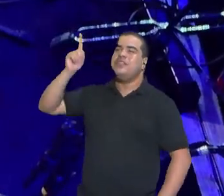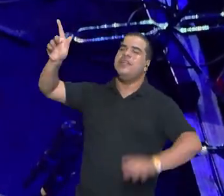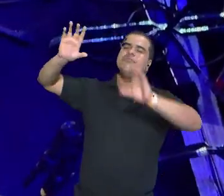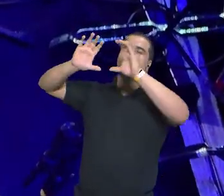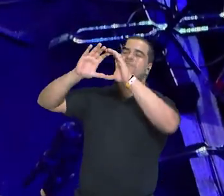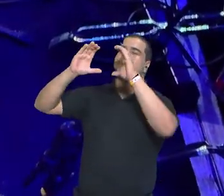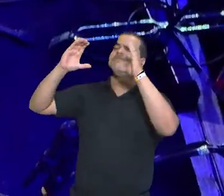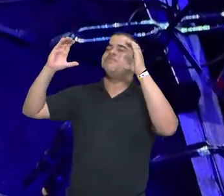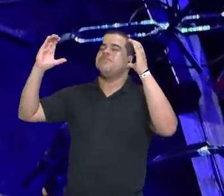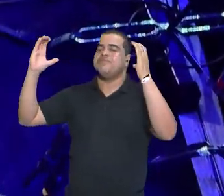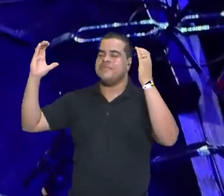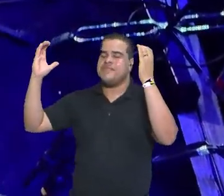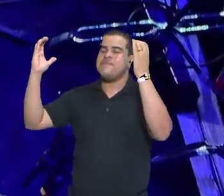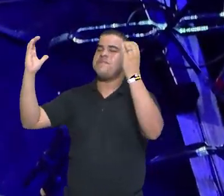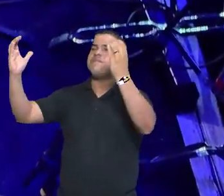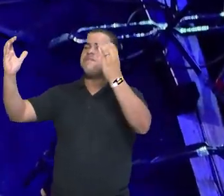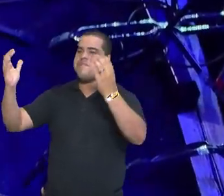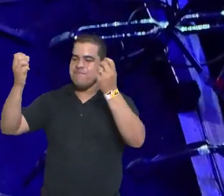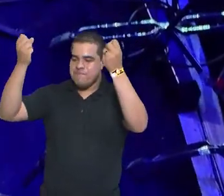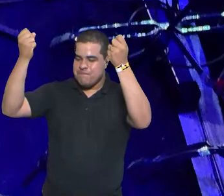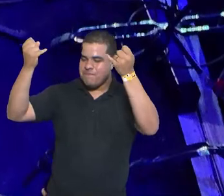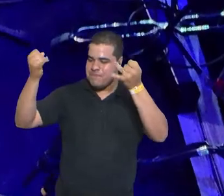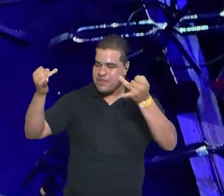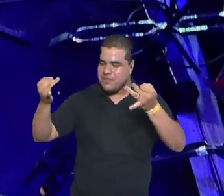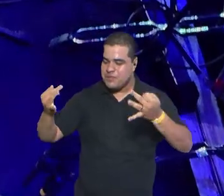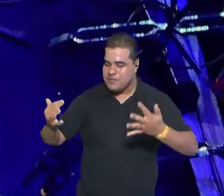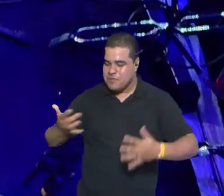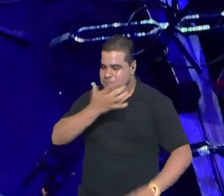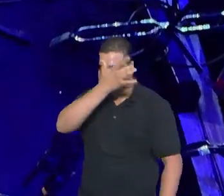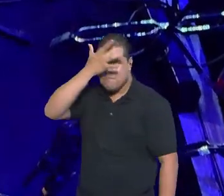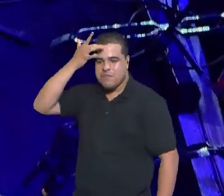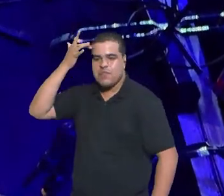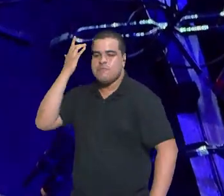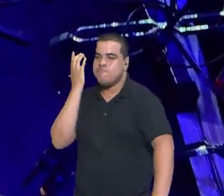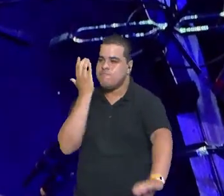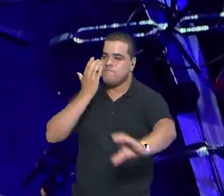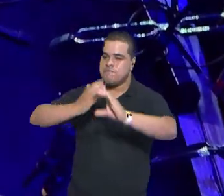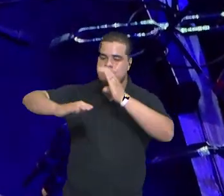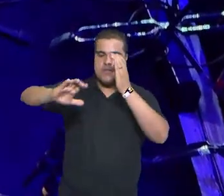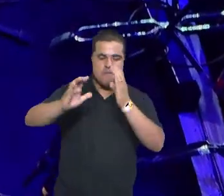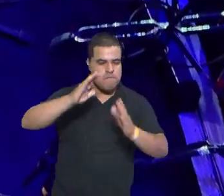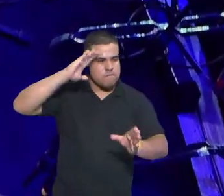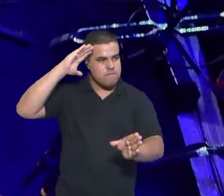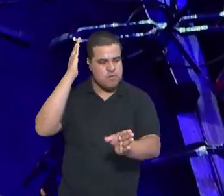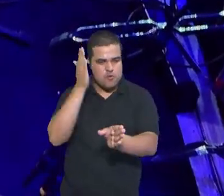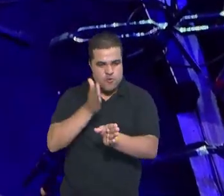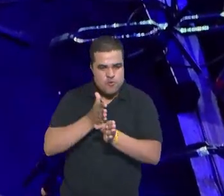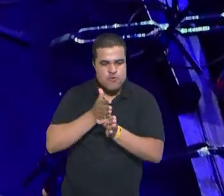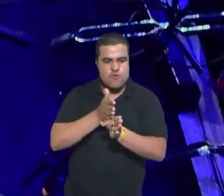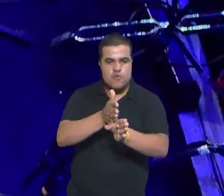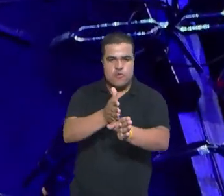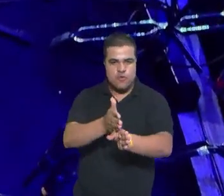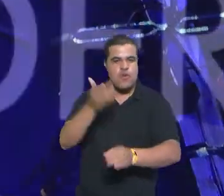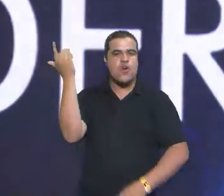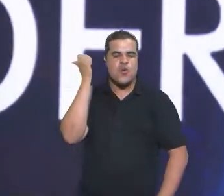a composição do céu vai cantar quem for fiel